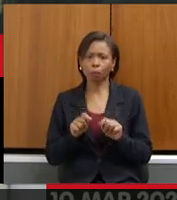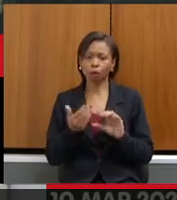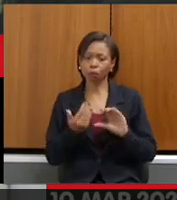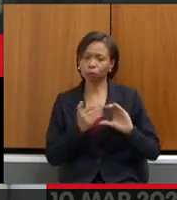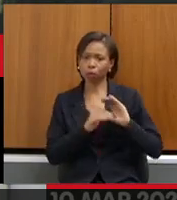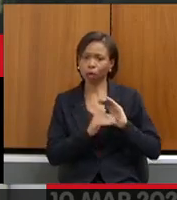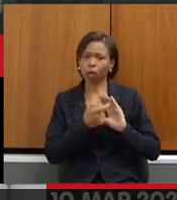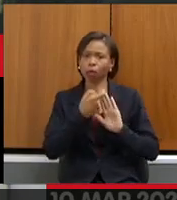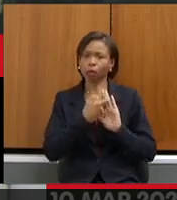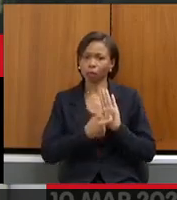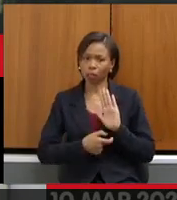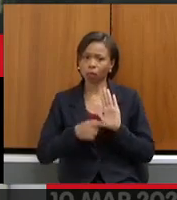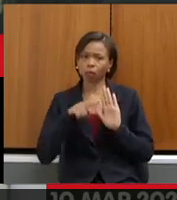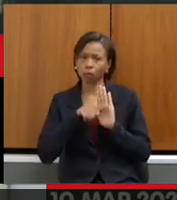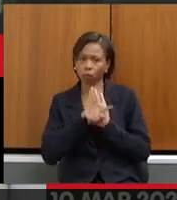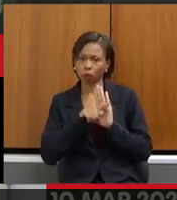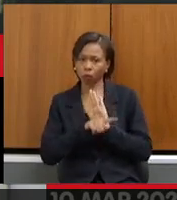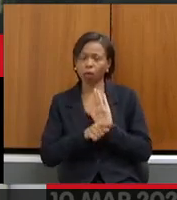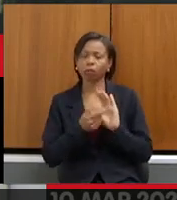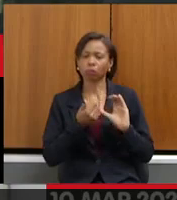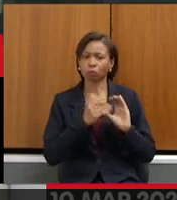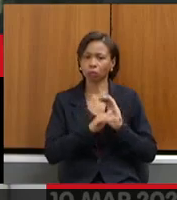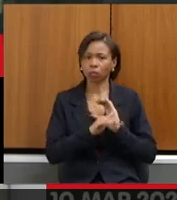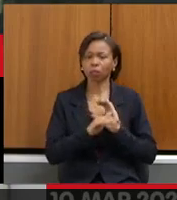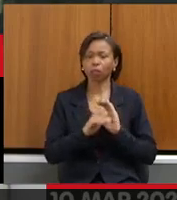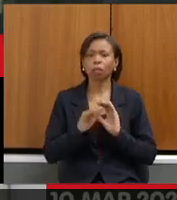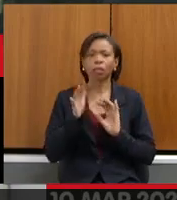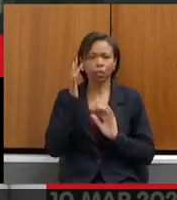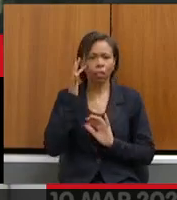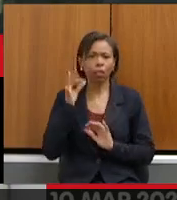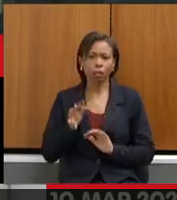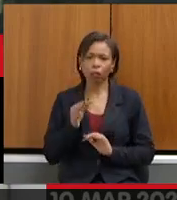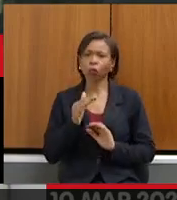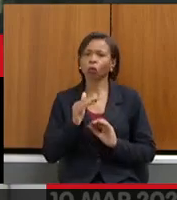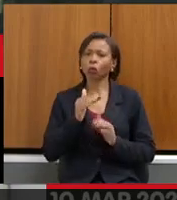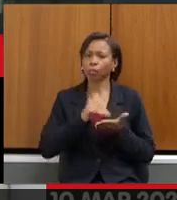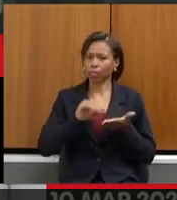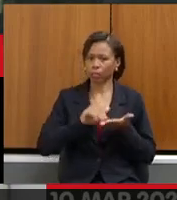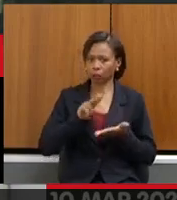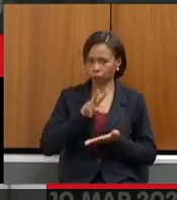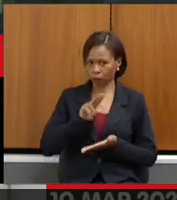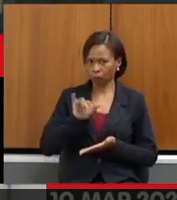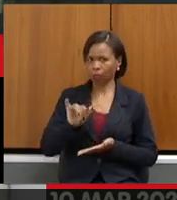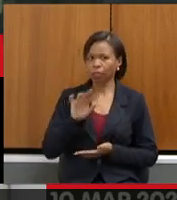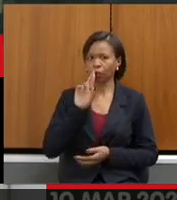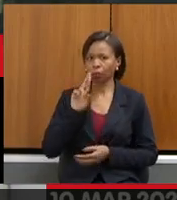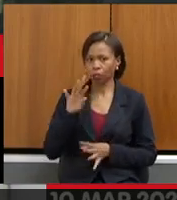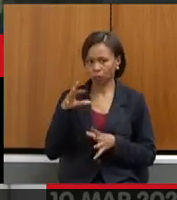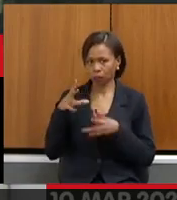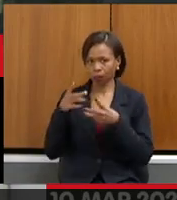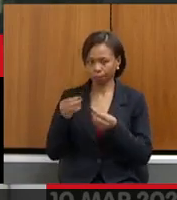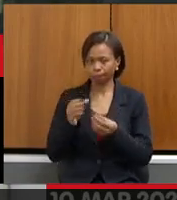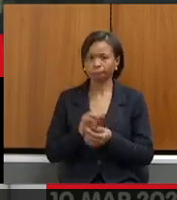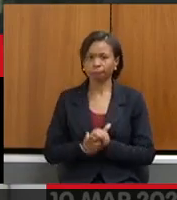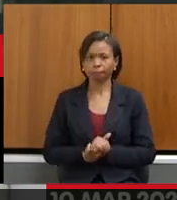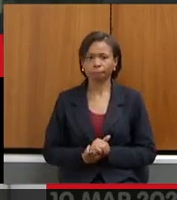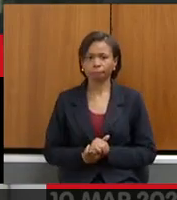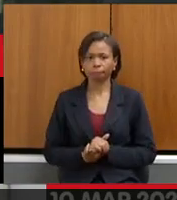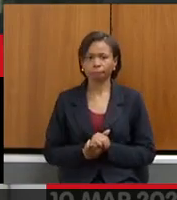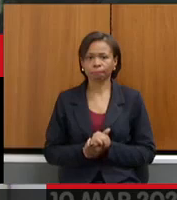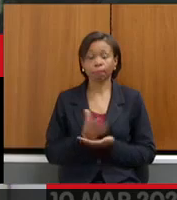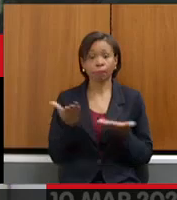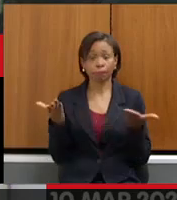perguntas por escrito tem certeza que você gravar e lá responder a todos antes de passarmos aqui ao